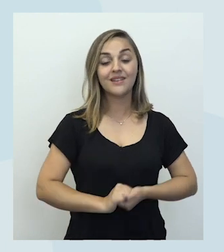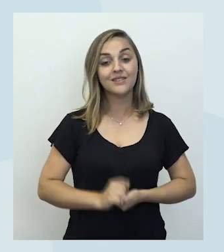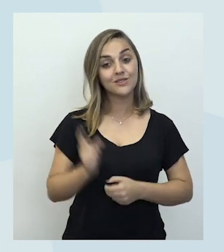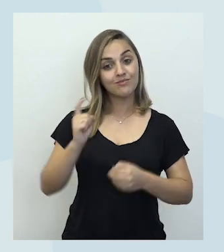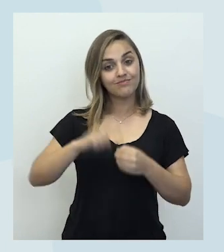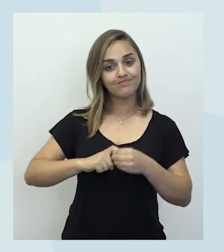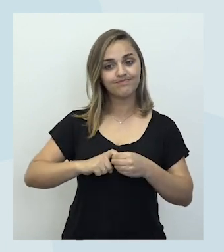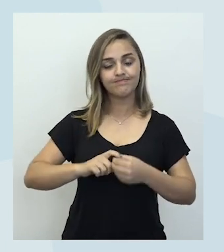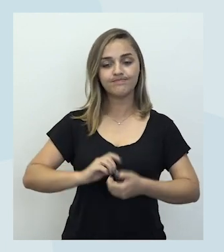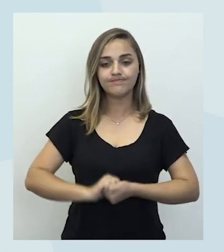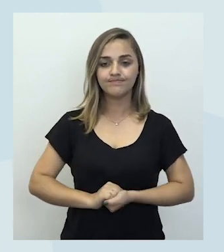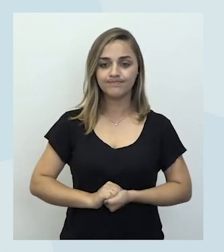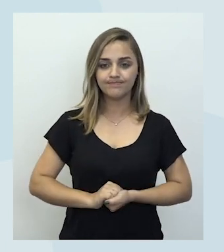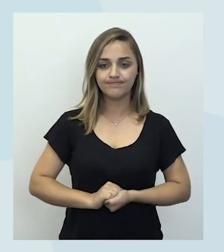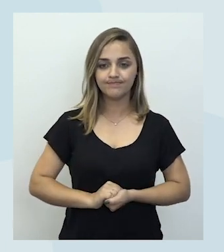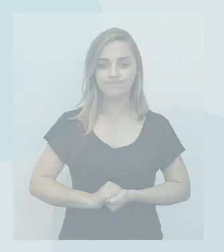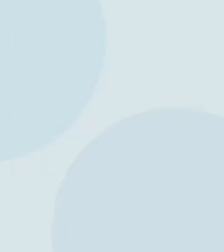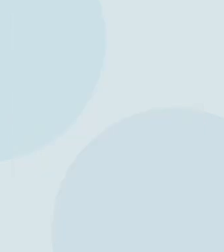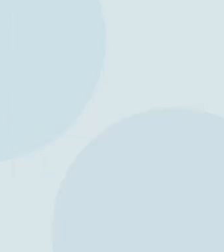volta.